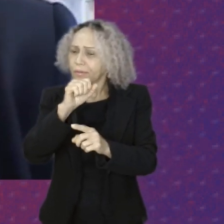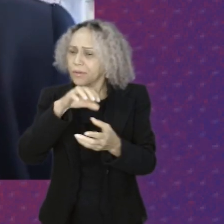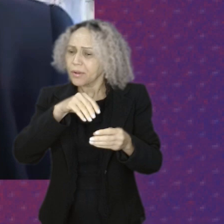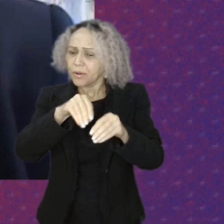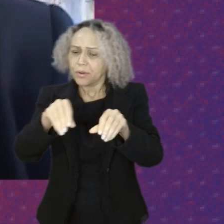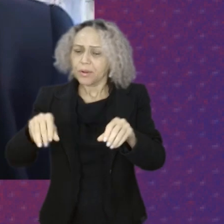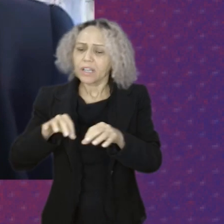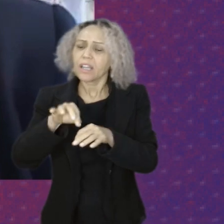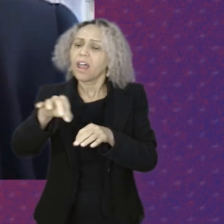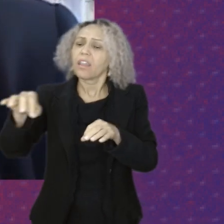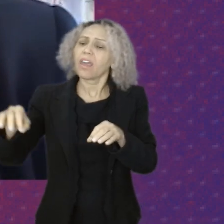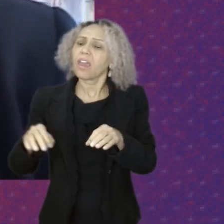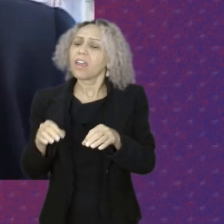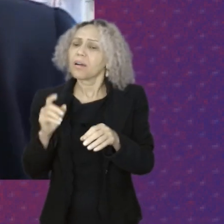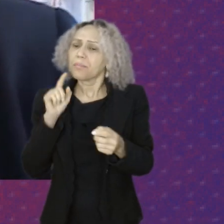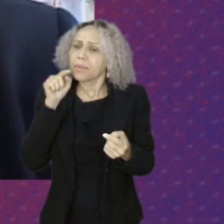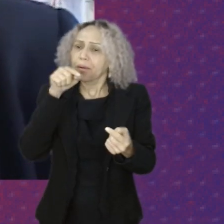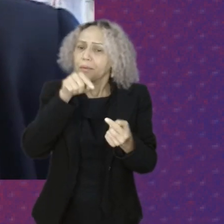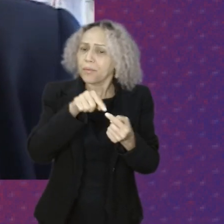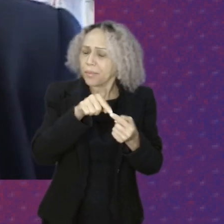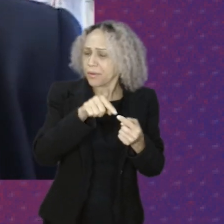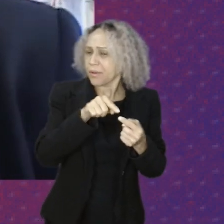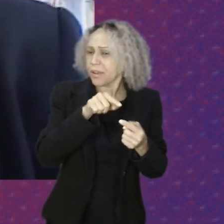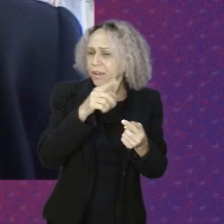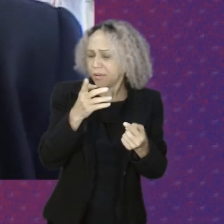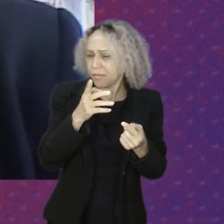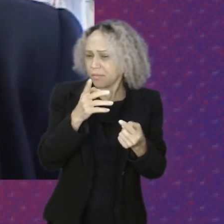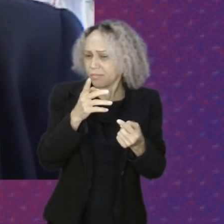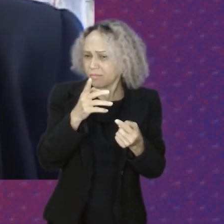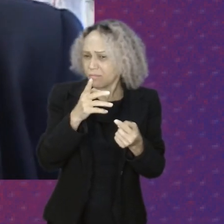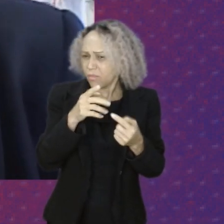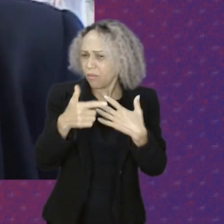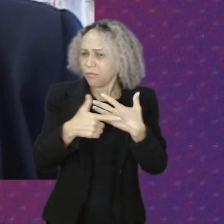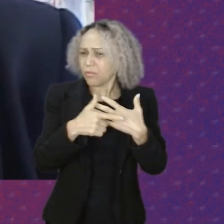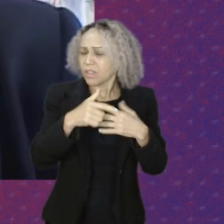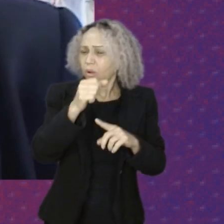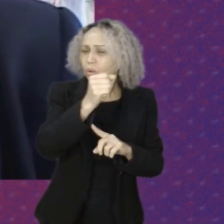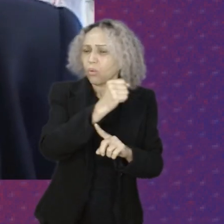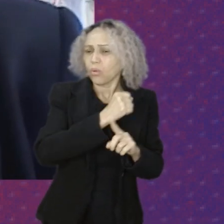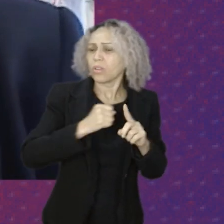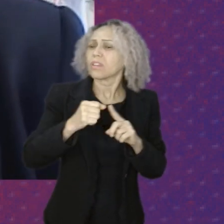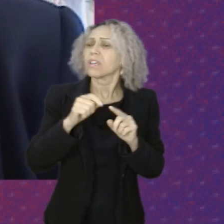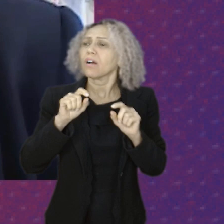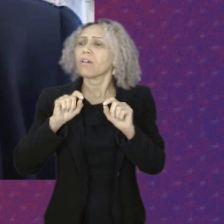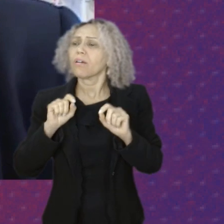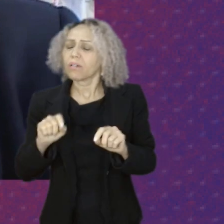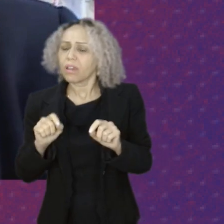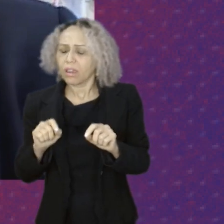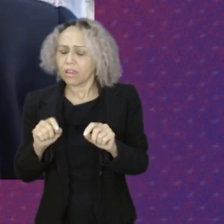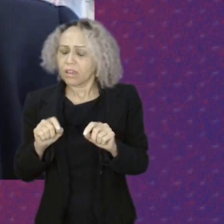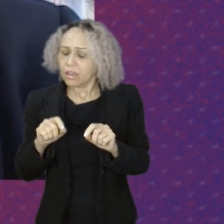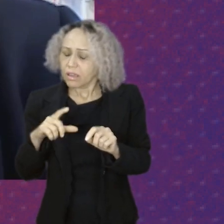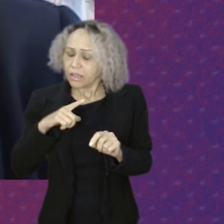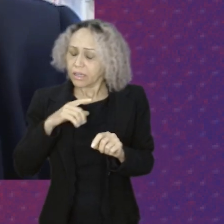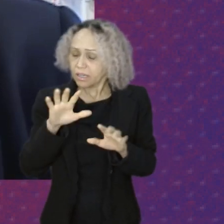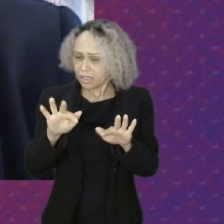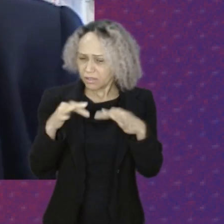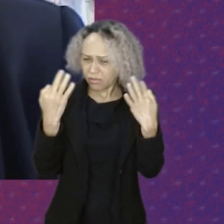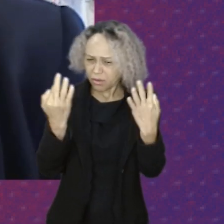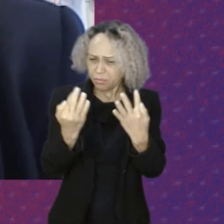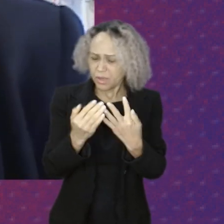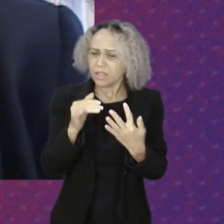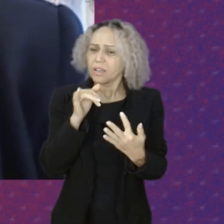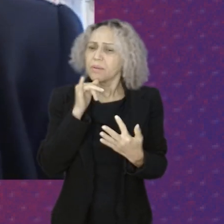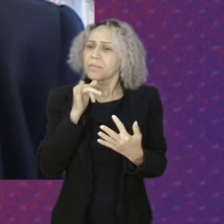acontece muito em nosso país. De um outro, temos grupos de nós, trabalhadores, trabalhadoras rurais da agricultura familiar, que